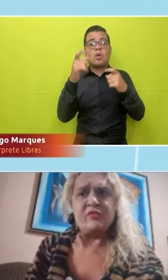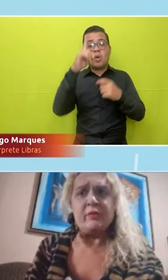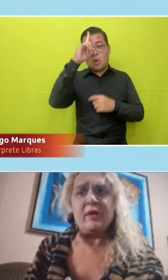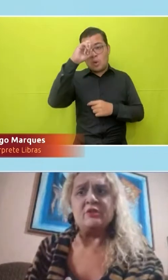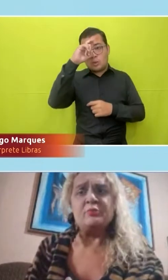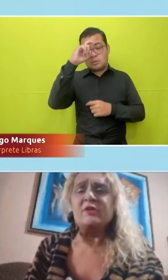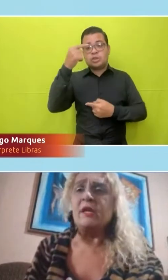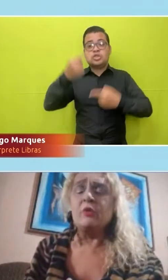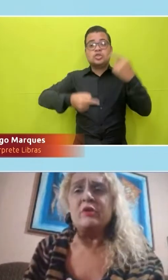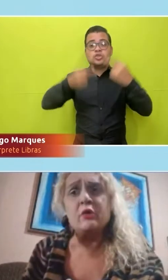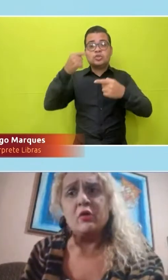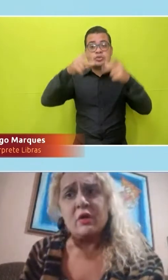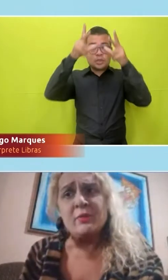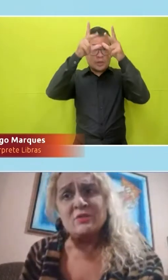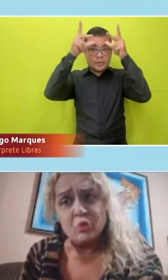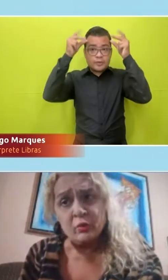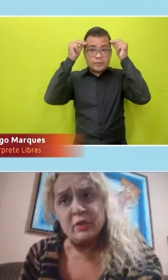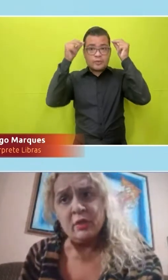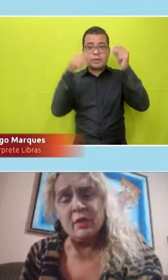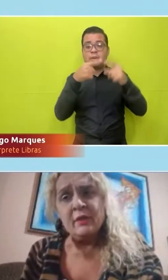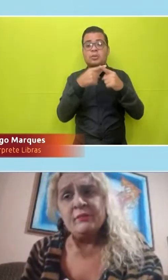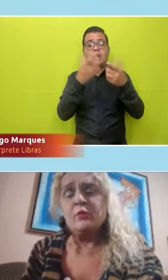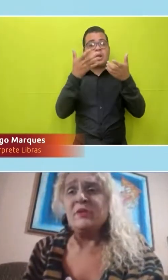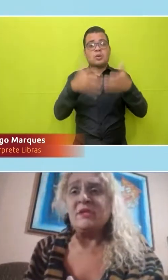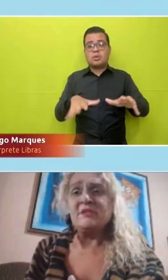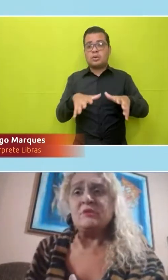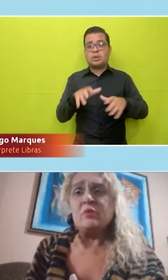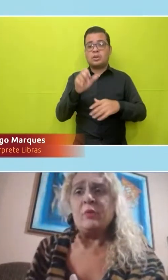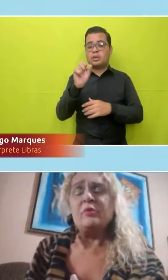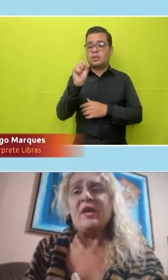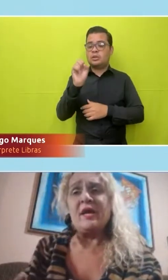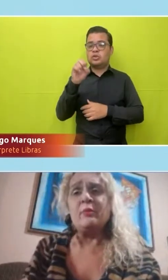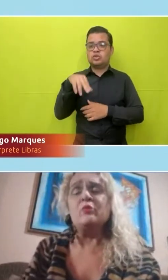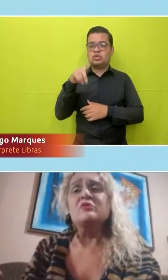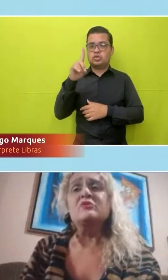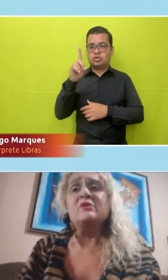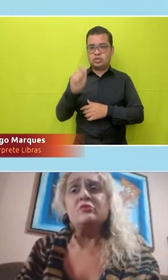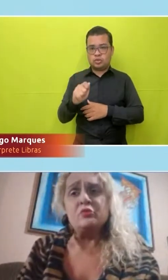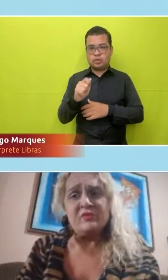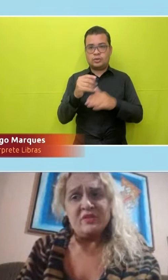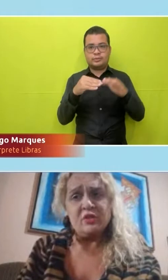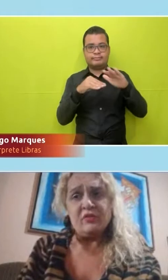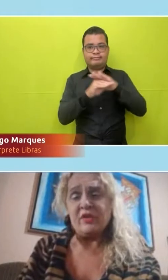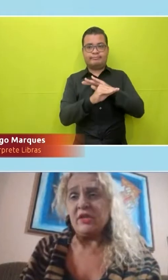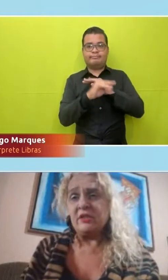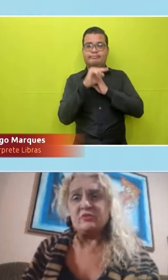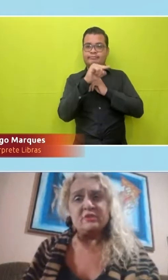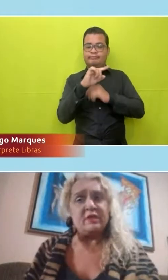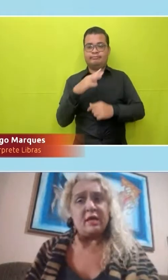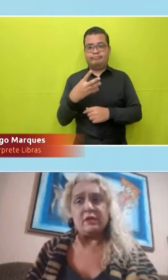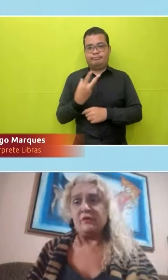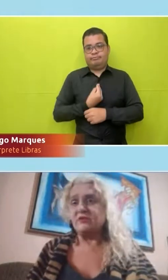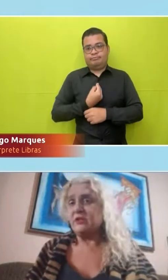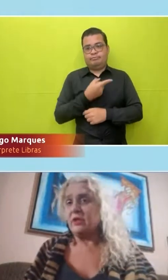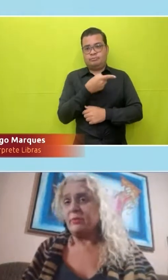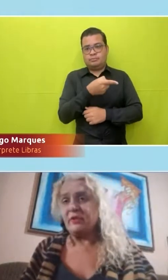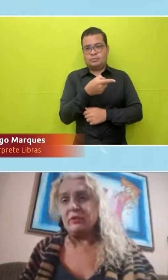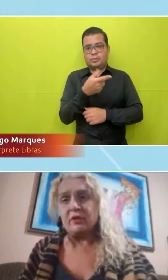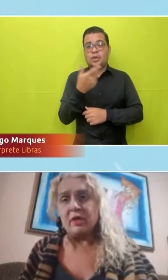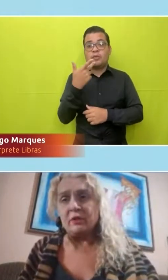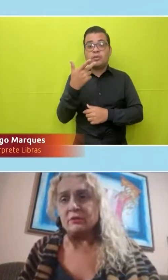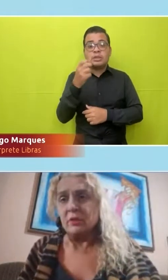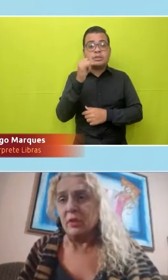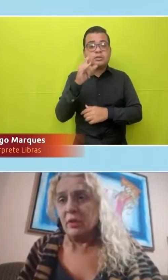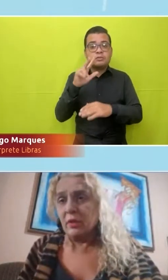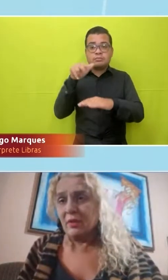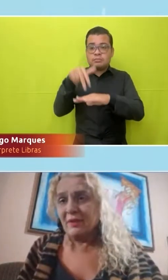de enfermagem, porque ela não queria colocar uma sonda numa transexual, porque era uma construção de uma vagina. Eu falei, querida, se você está aqui, você tem que aprender o que